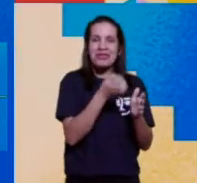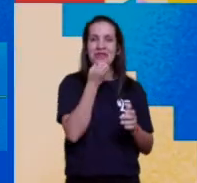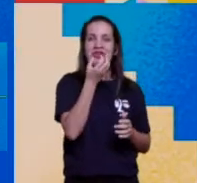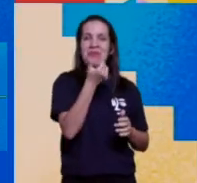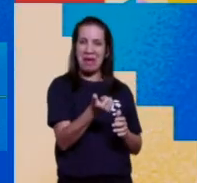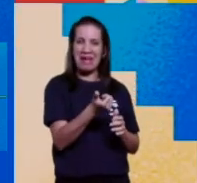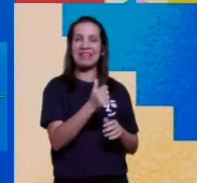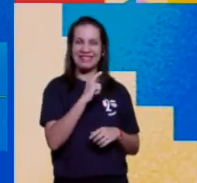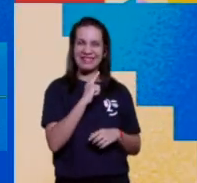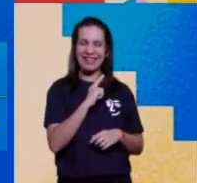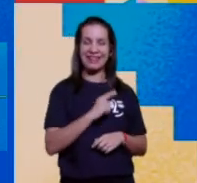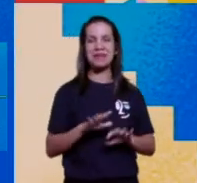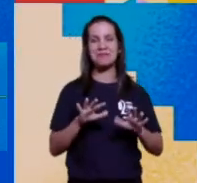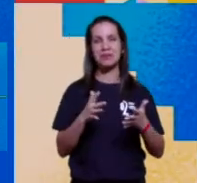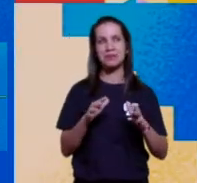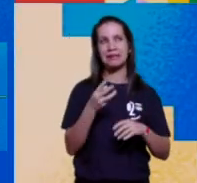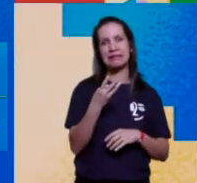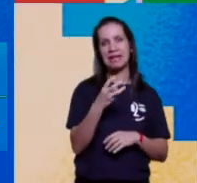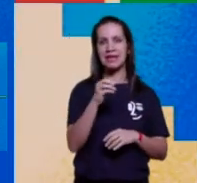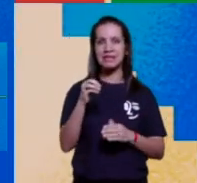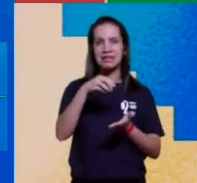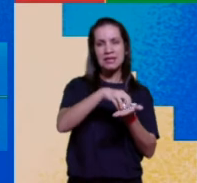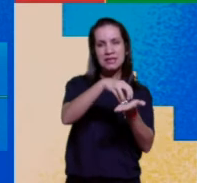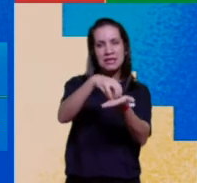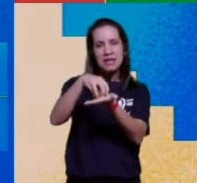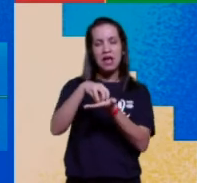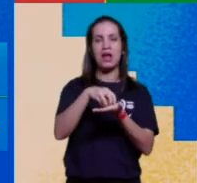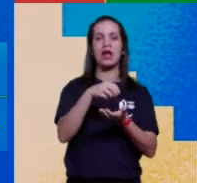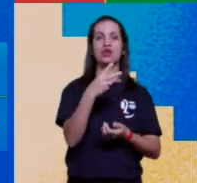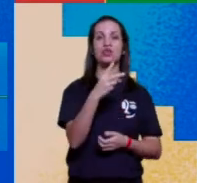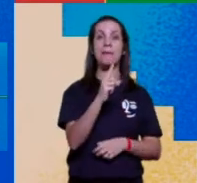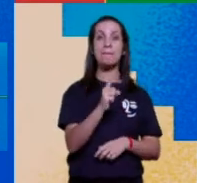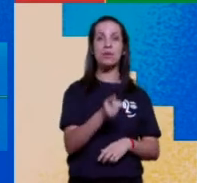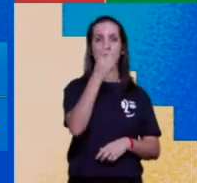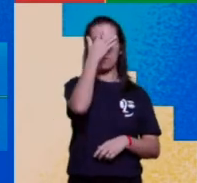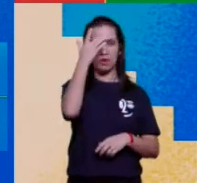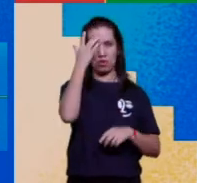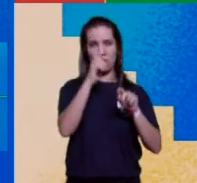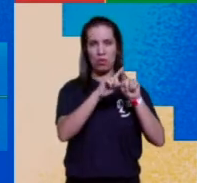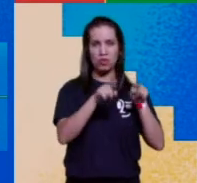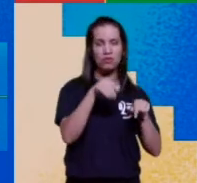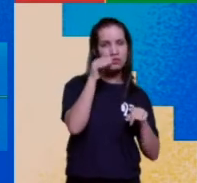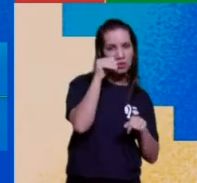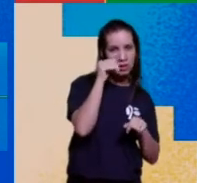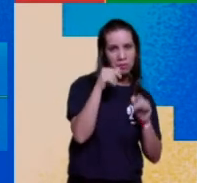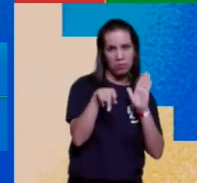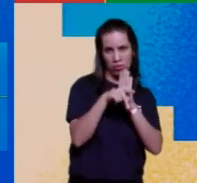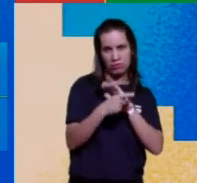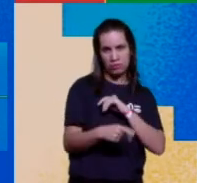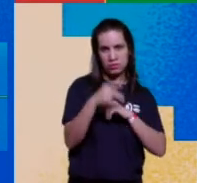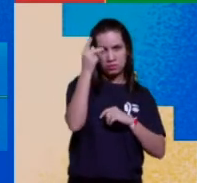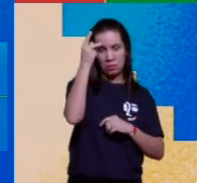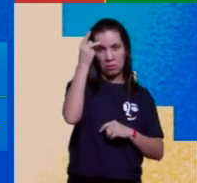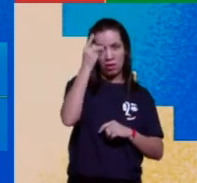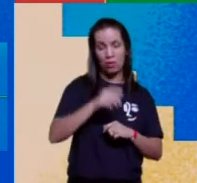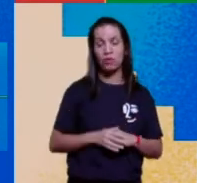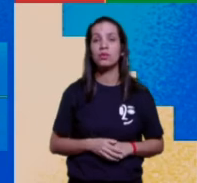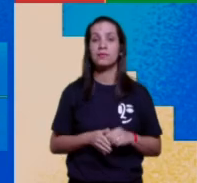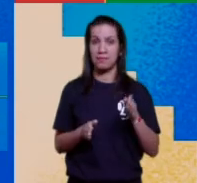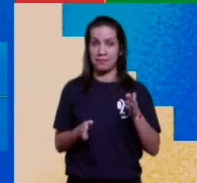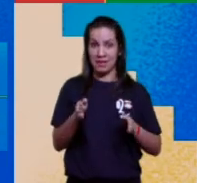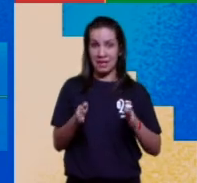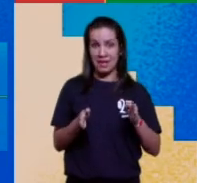aí cerca de 300 agências, mais de 2 mil pessoas que são colaboradores aqui da nossa geografia em São Paulo. A gente, nesse período